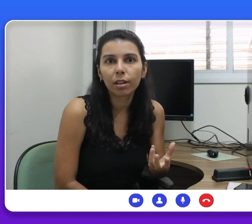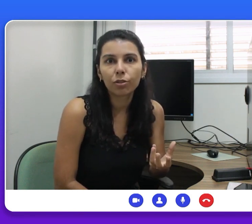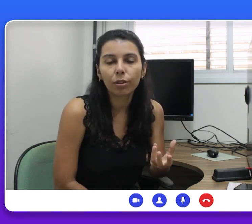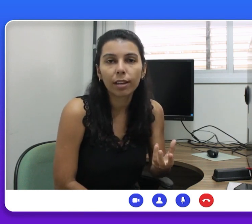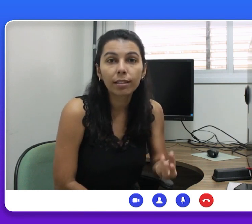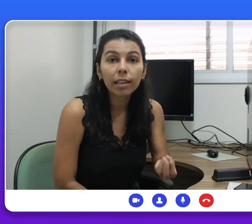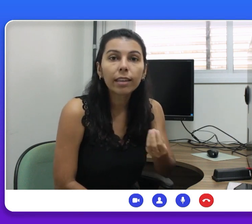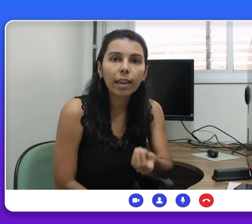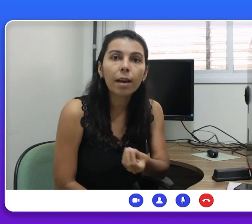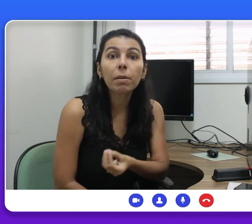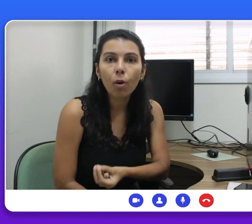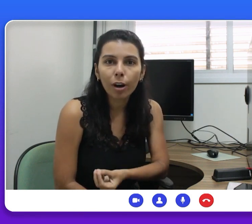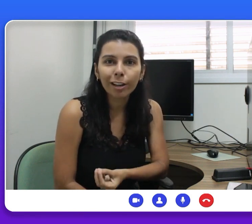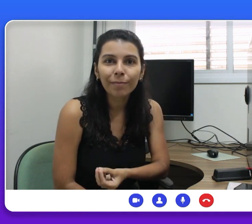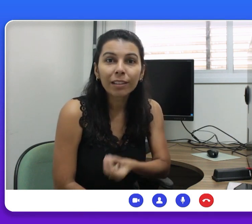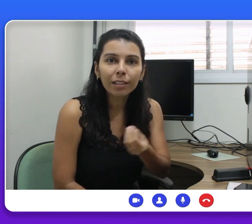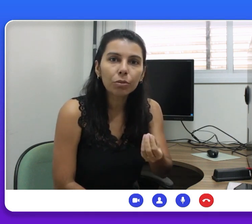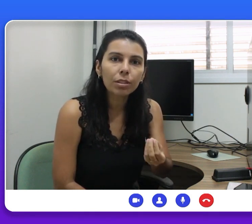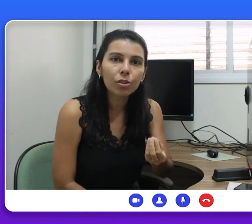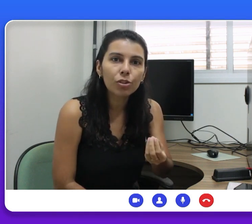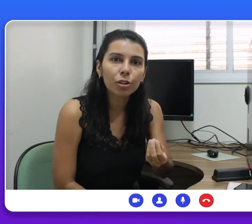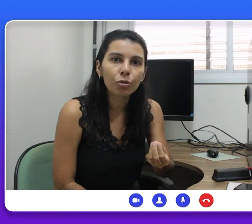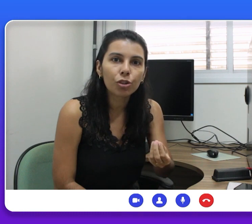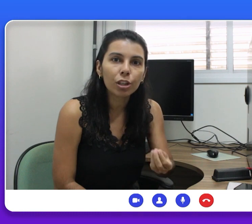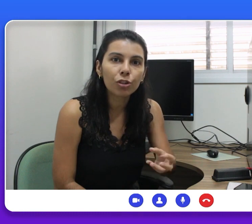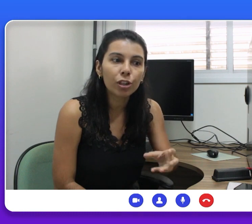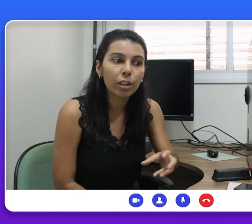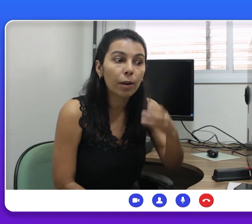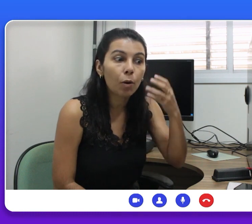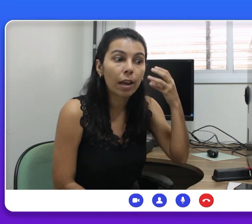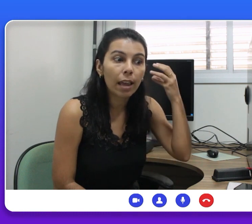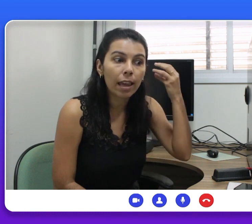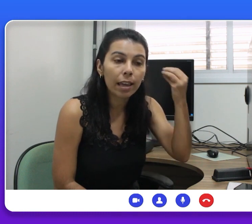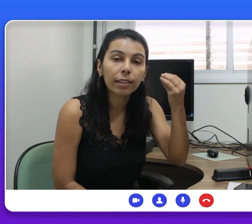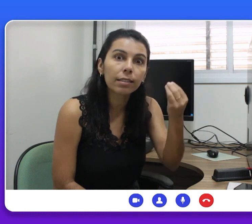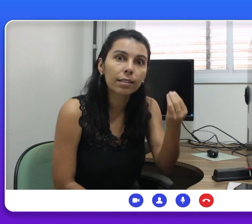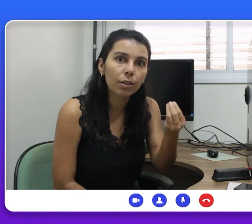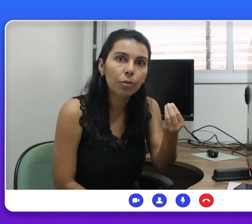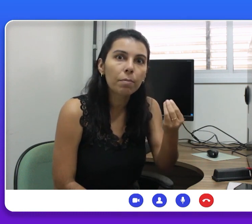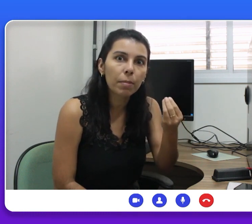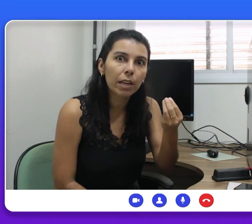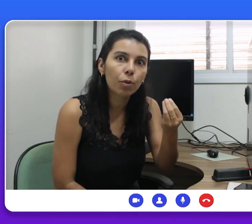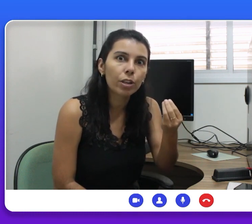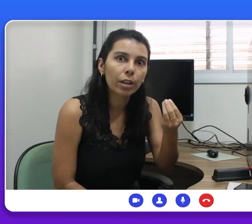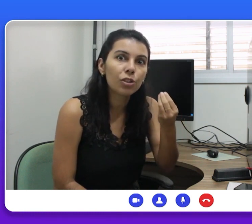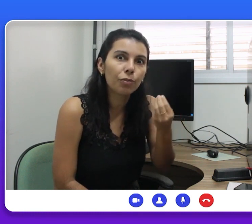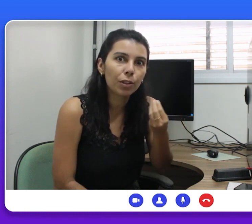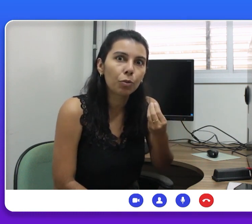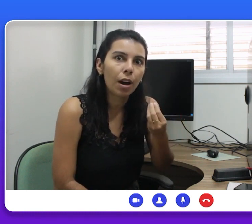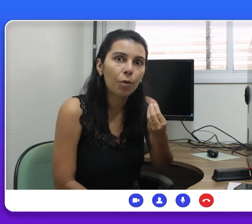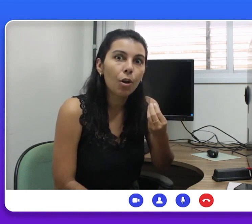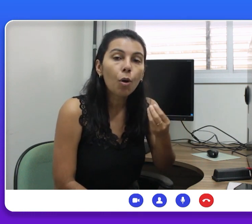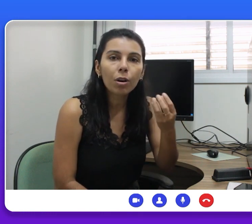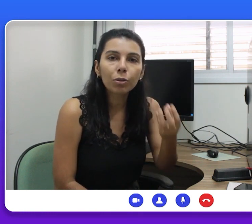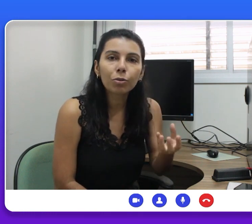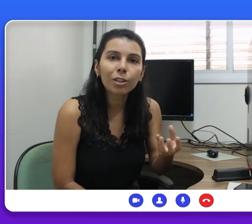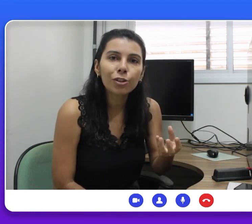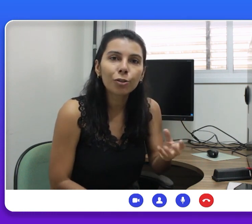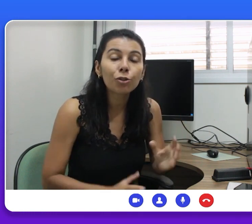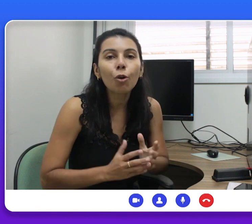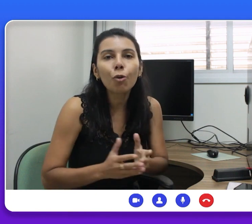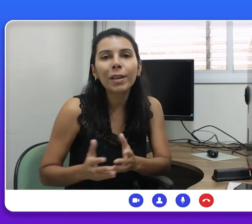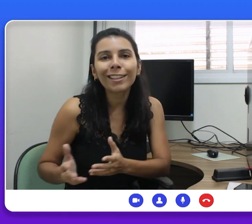notícias tradicionais, que é a memória, tanto no sentido de retenção mnemônica individual, quanto